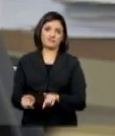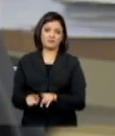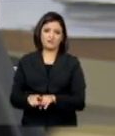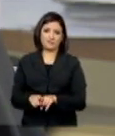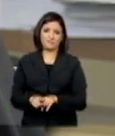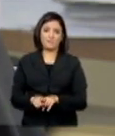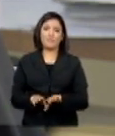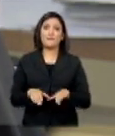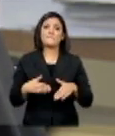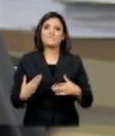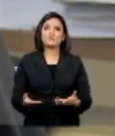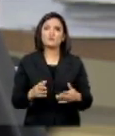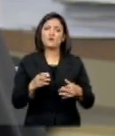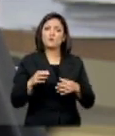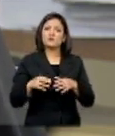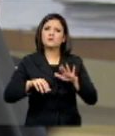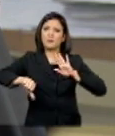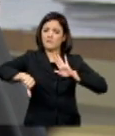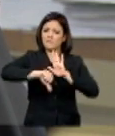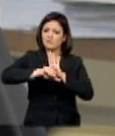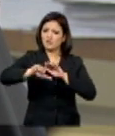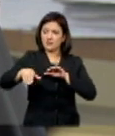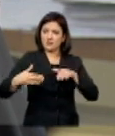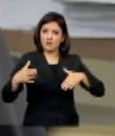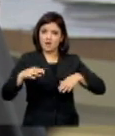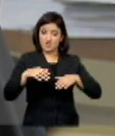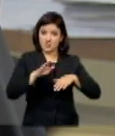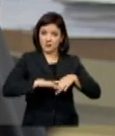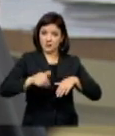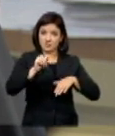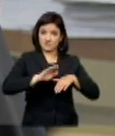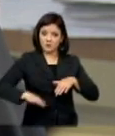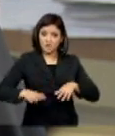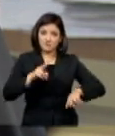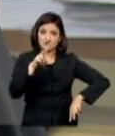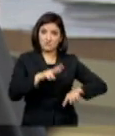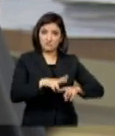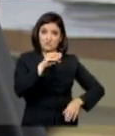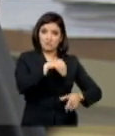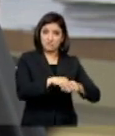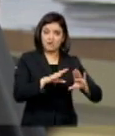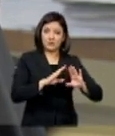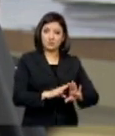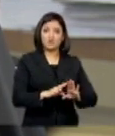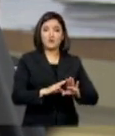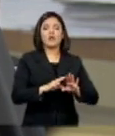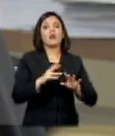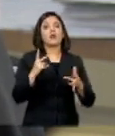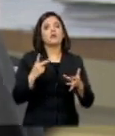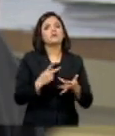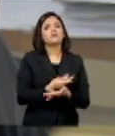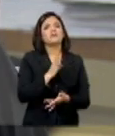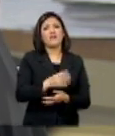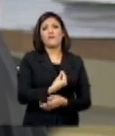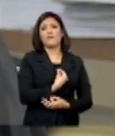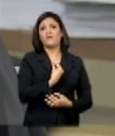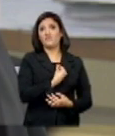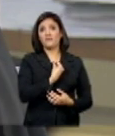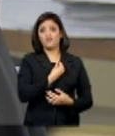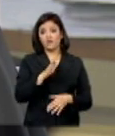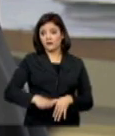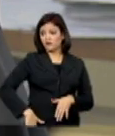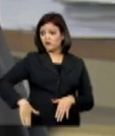relatos de crianças e adolescentes que passaram toda essa fase da vida em centros de detenção o que